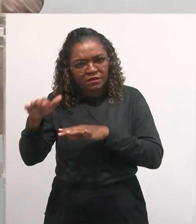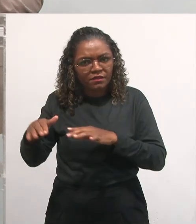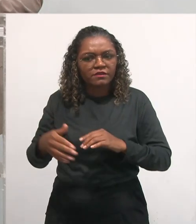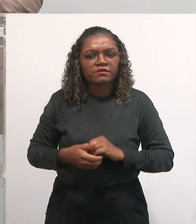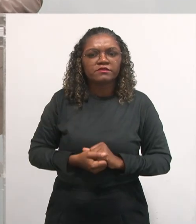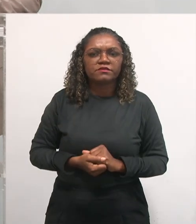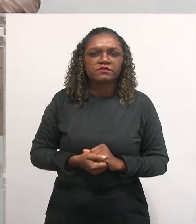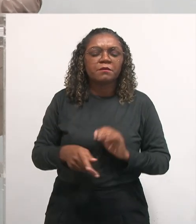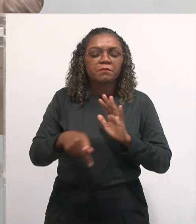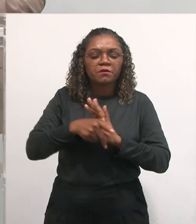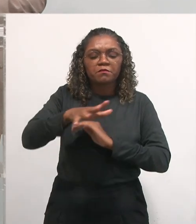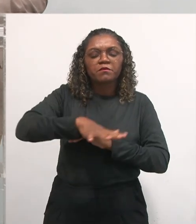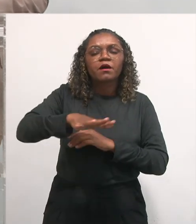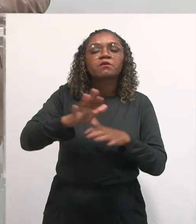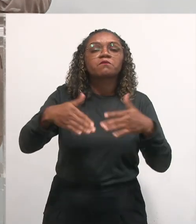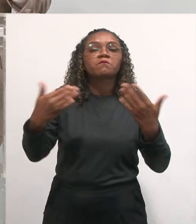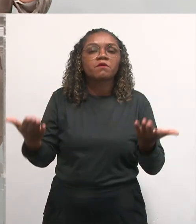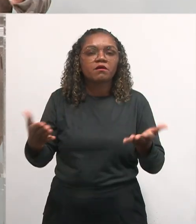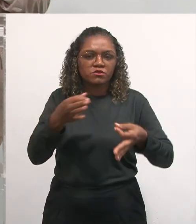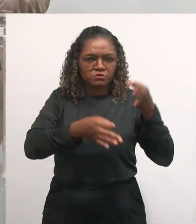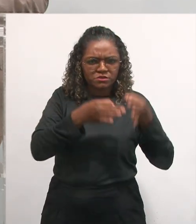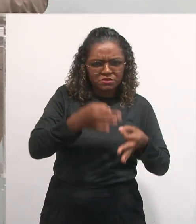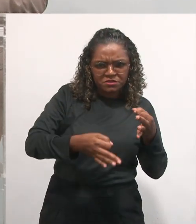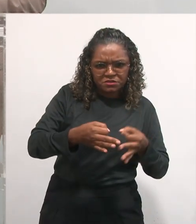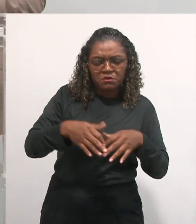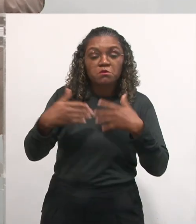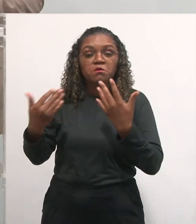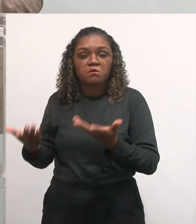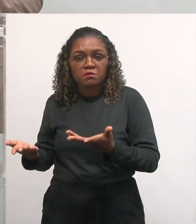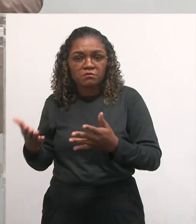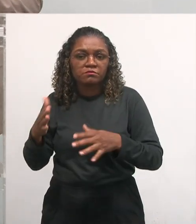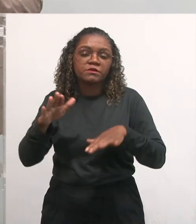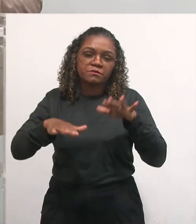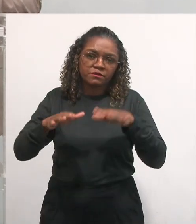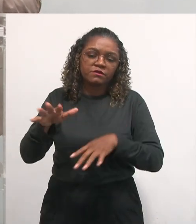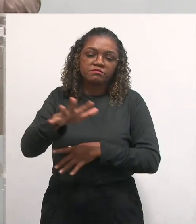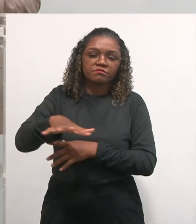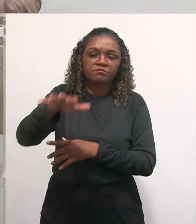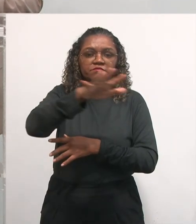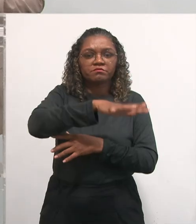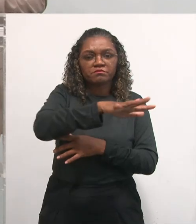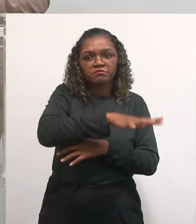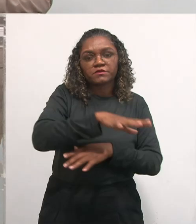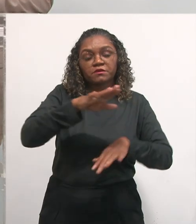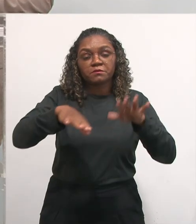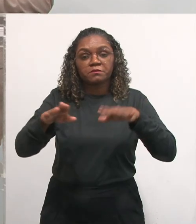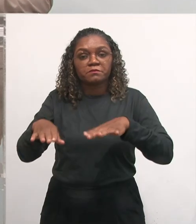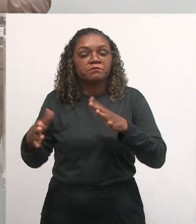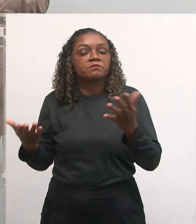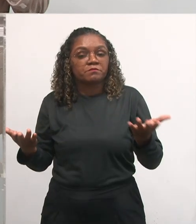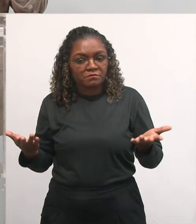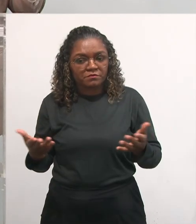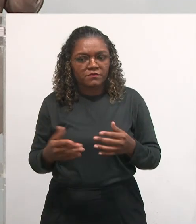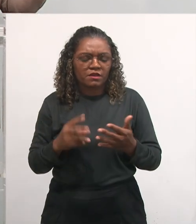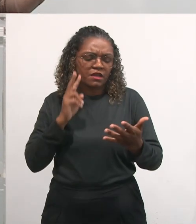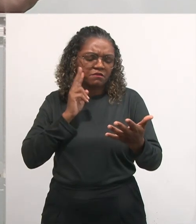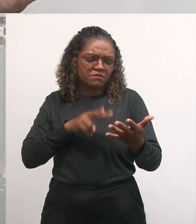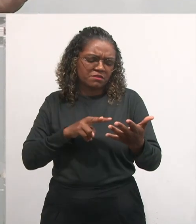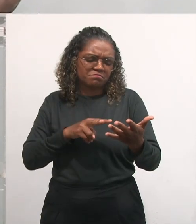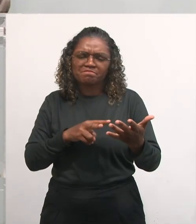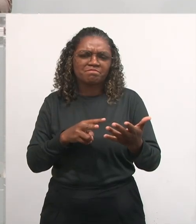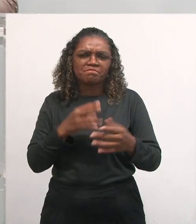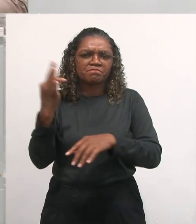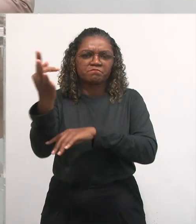linguajar jurídico, né? Então cada área de atuação às vezes quer colocar num linguajar bonito e as pessoas ficam sem entender o